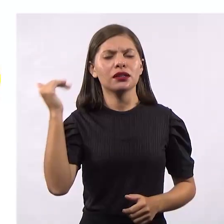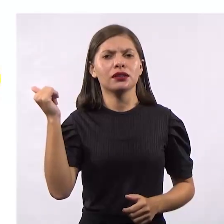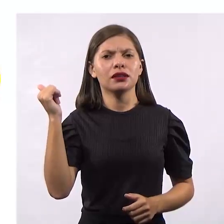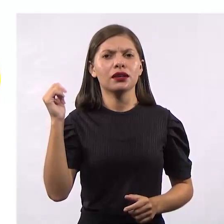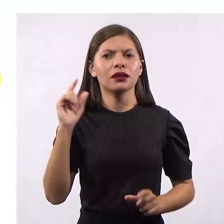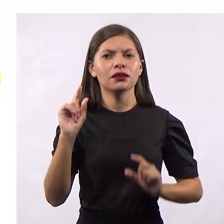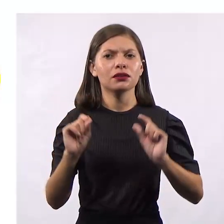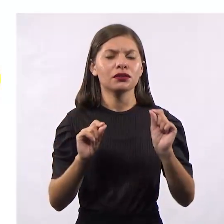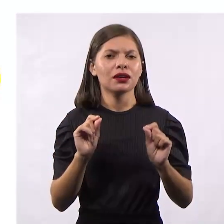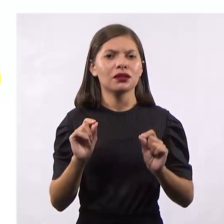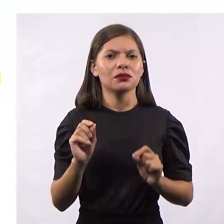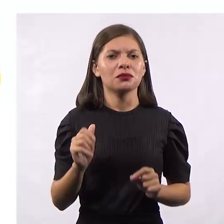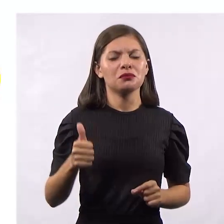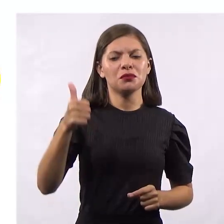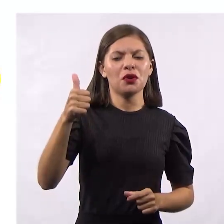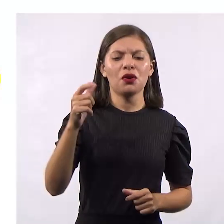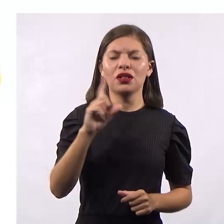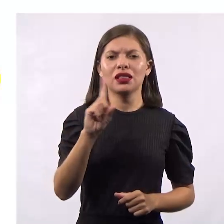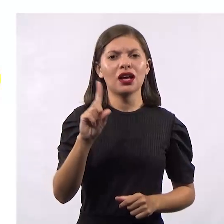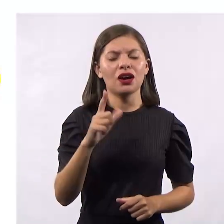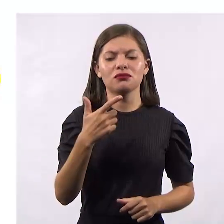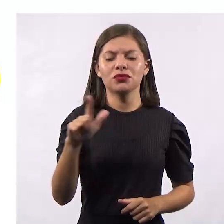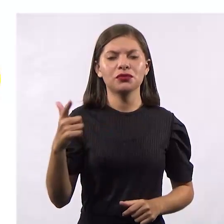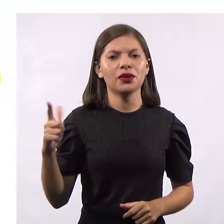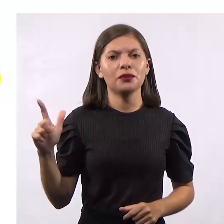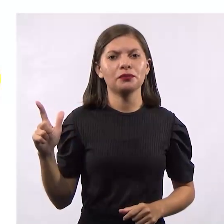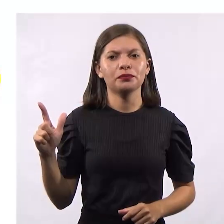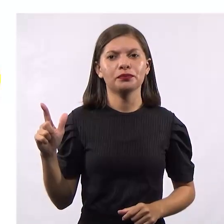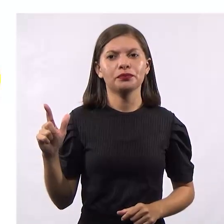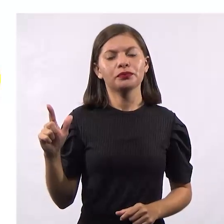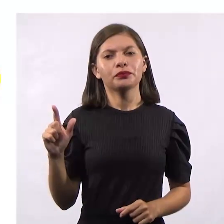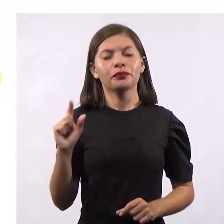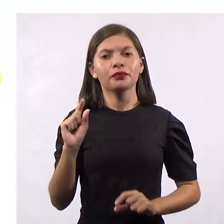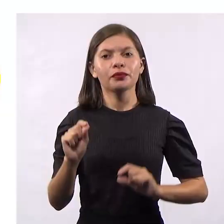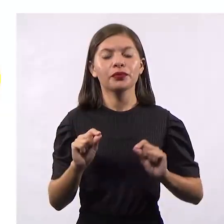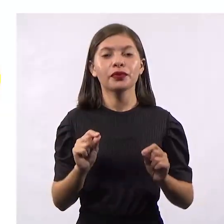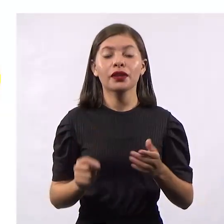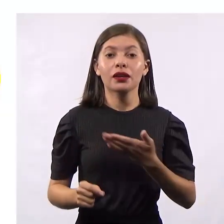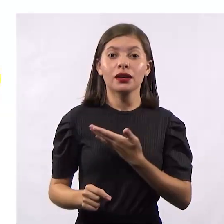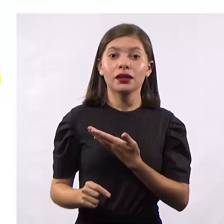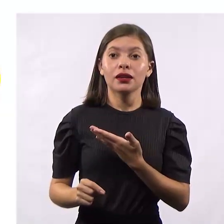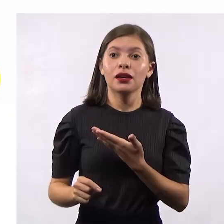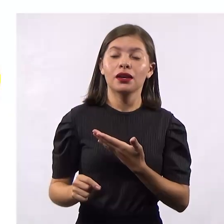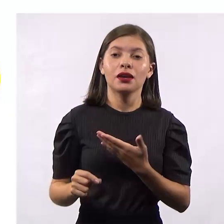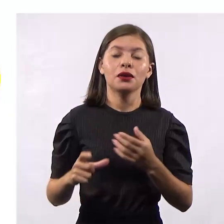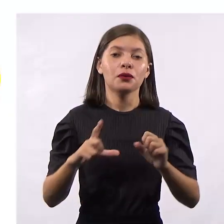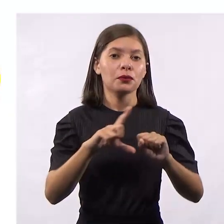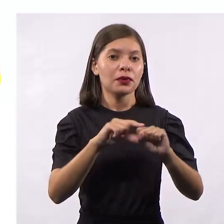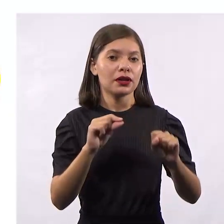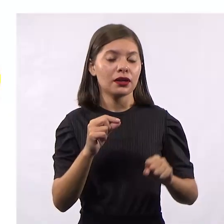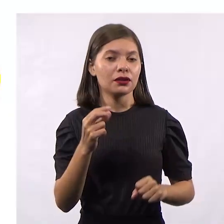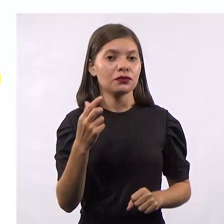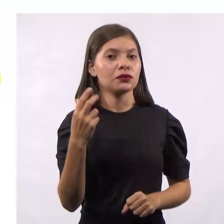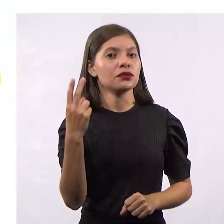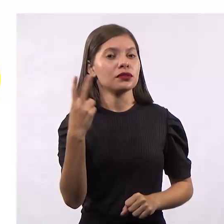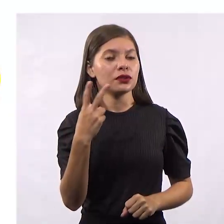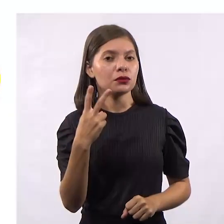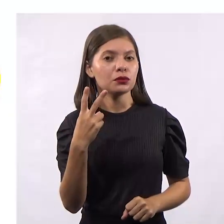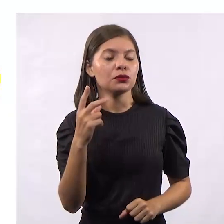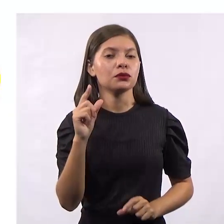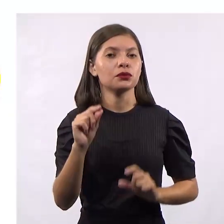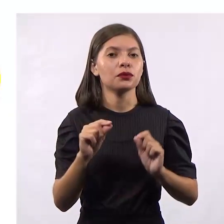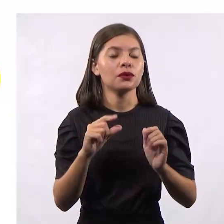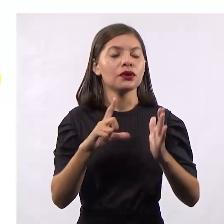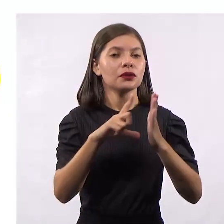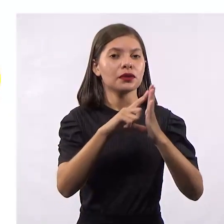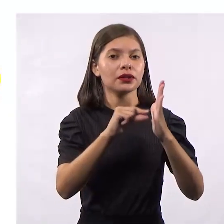contrato não é mais vantajoso para ela, tá? E aqui eu até mencionei o parágrafo 2º que fala que o